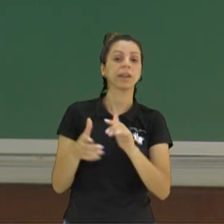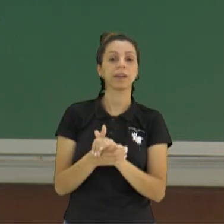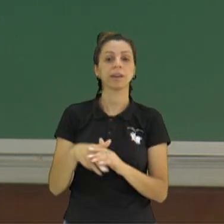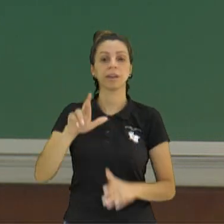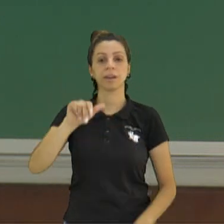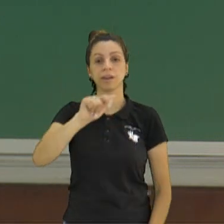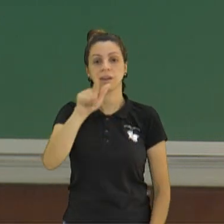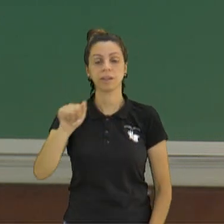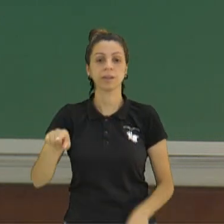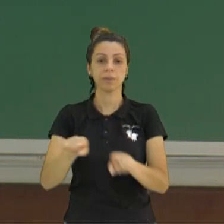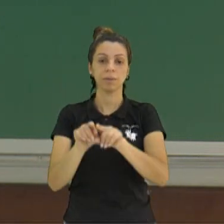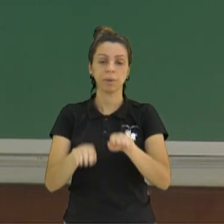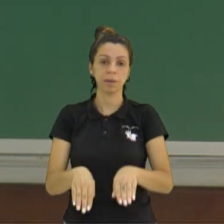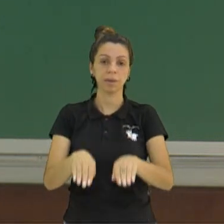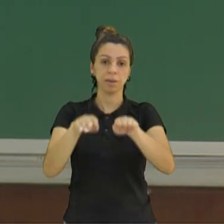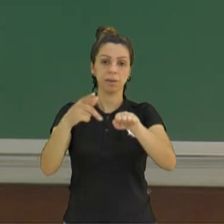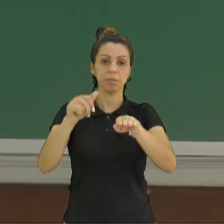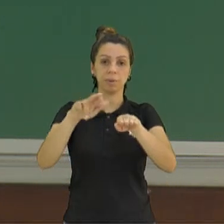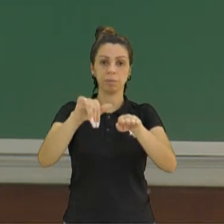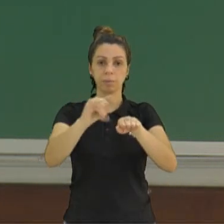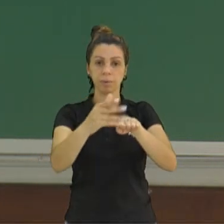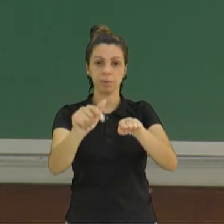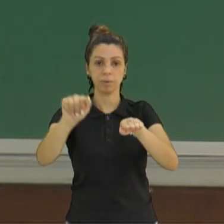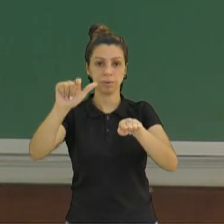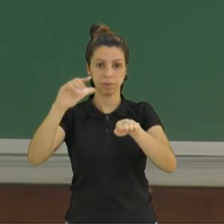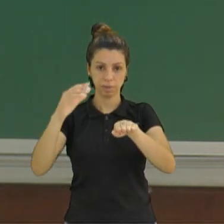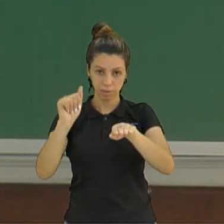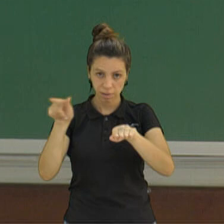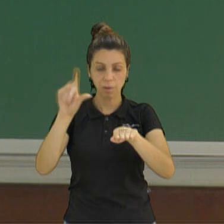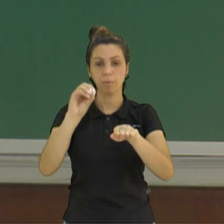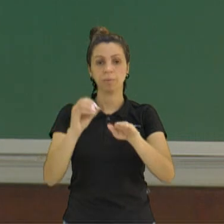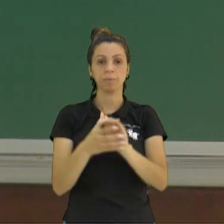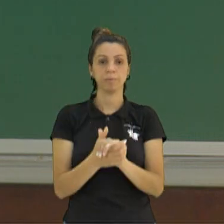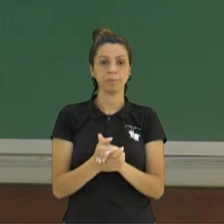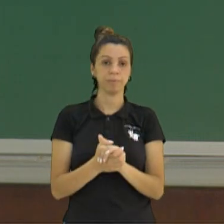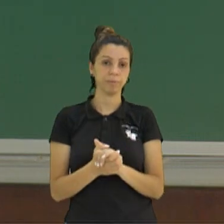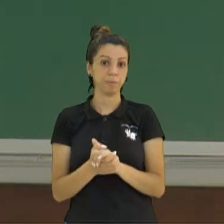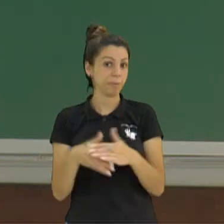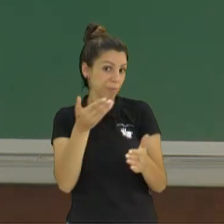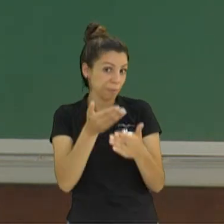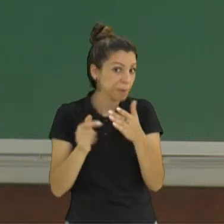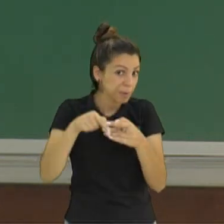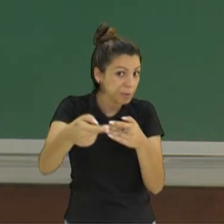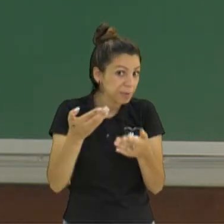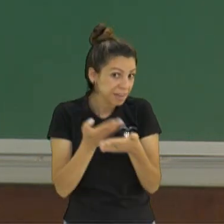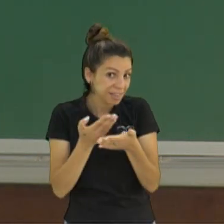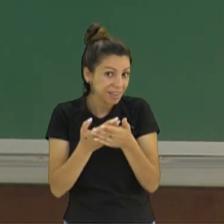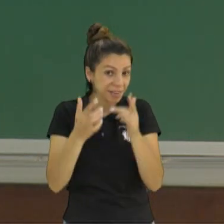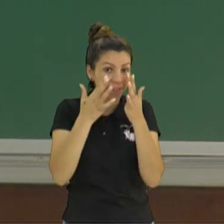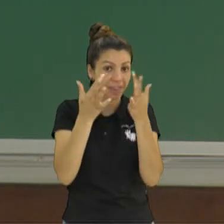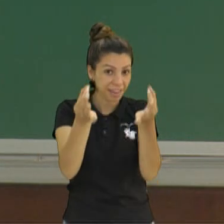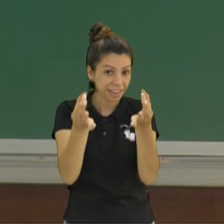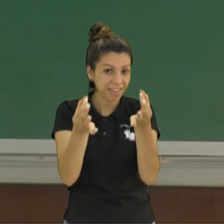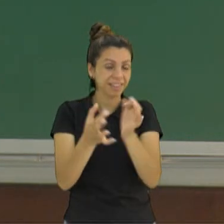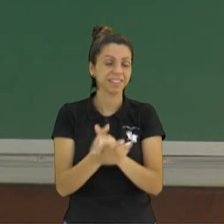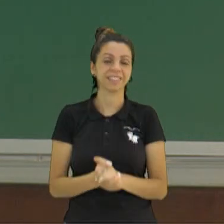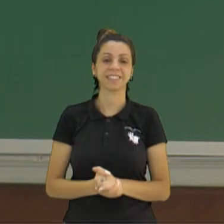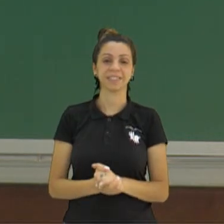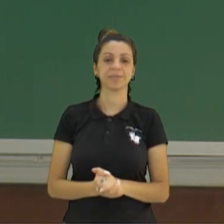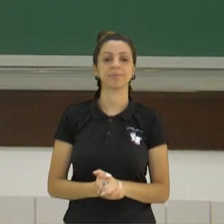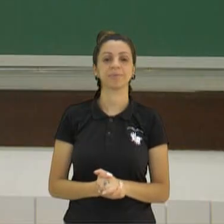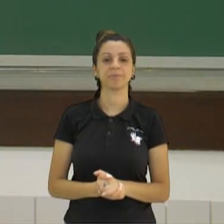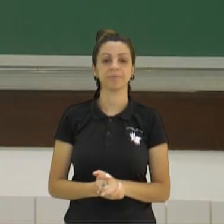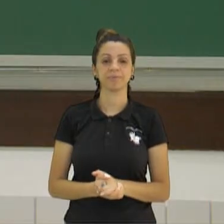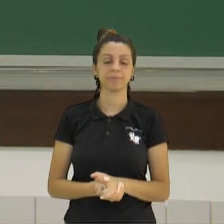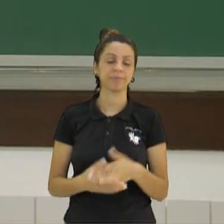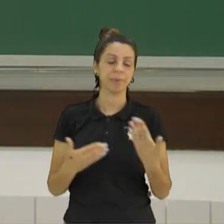envolvendo proporção. Vamos conversar bastante sobre isso, tá? Então, não perca a próxima aula. Fique atento.